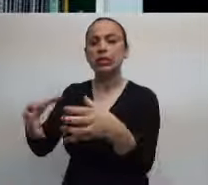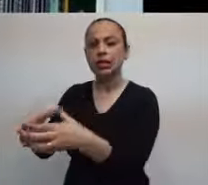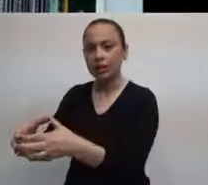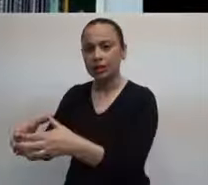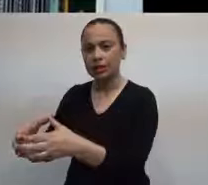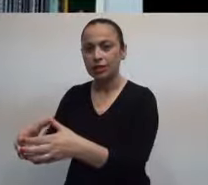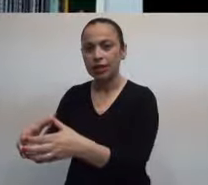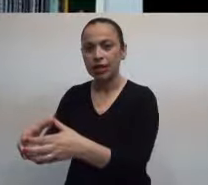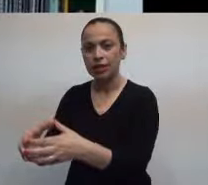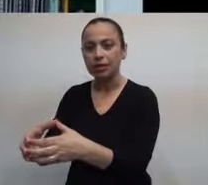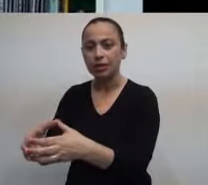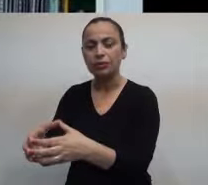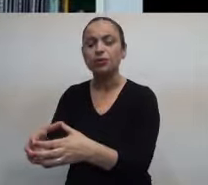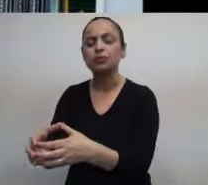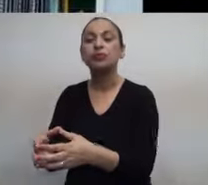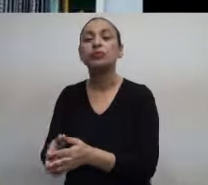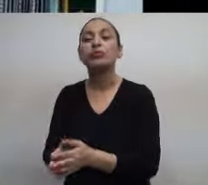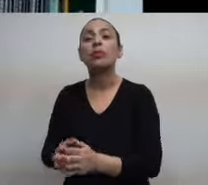classes.